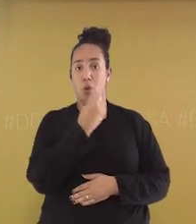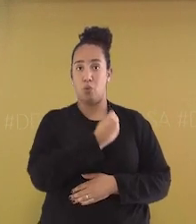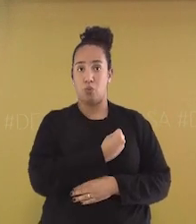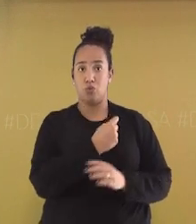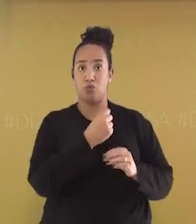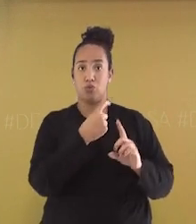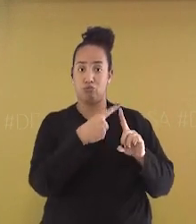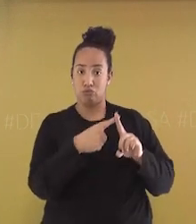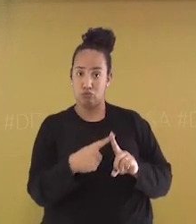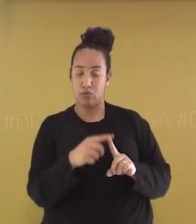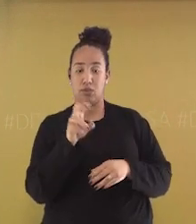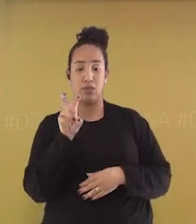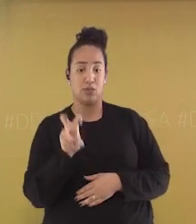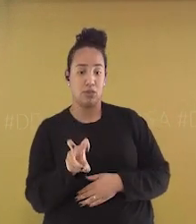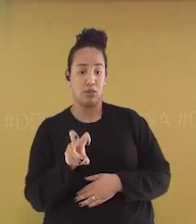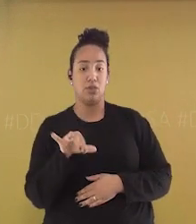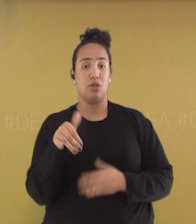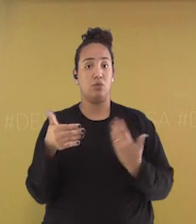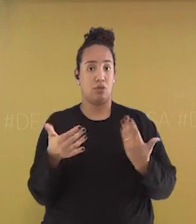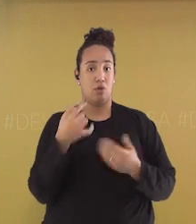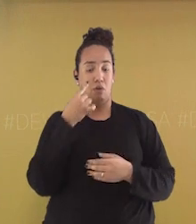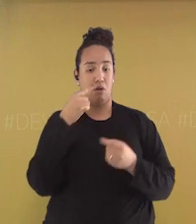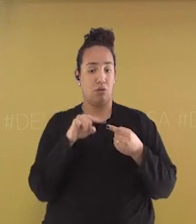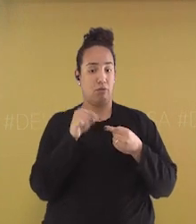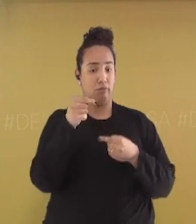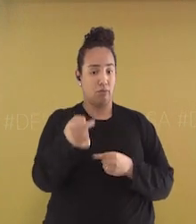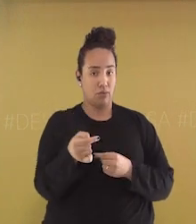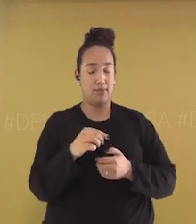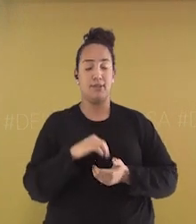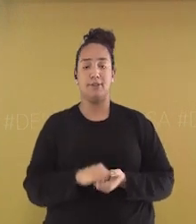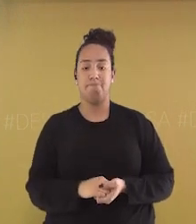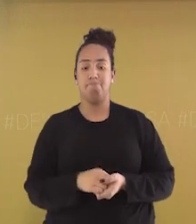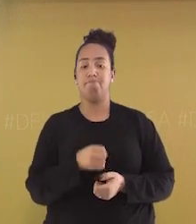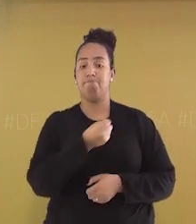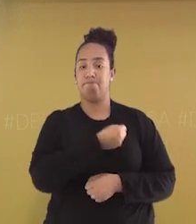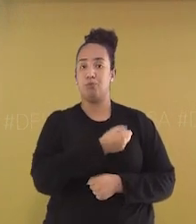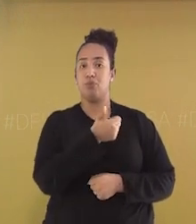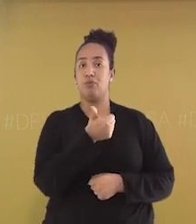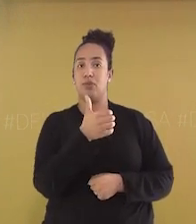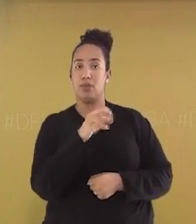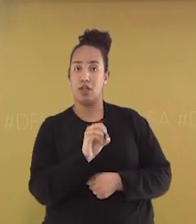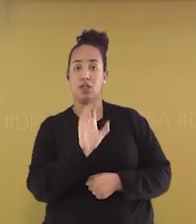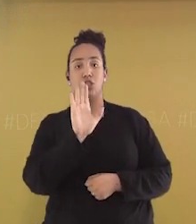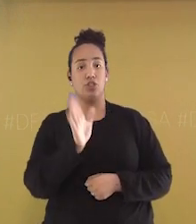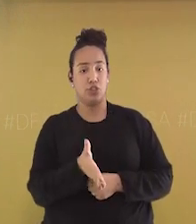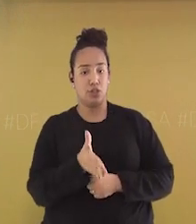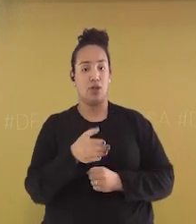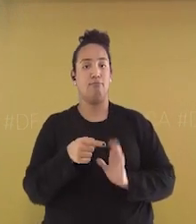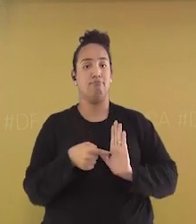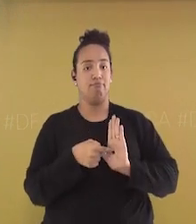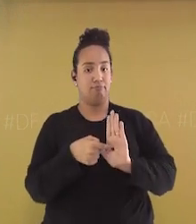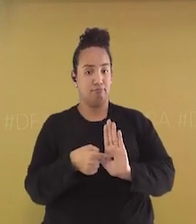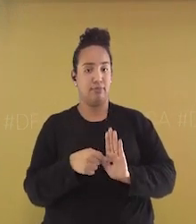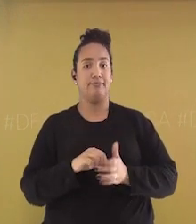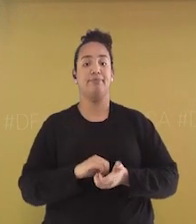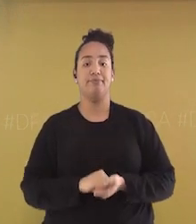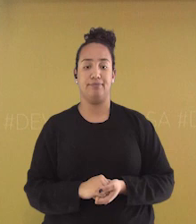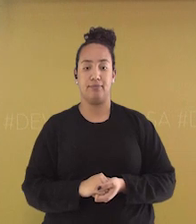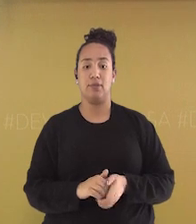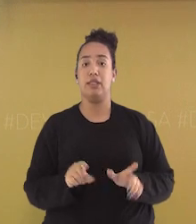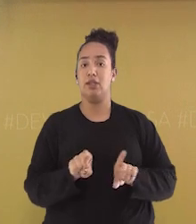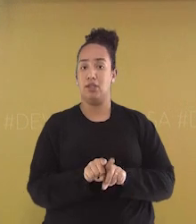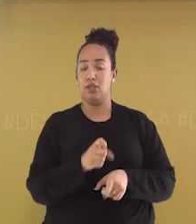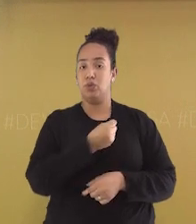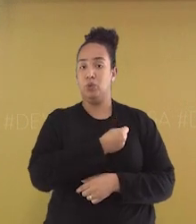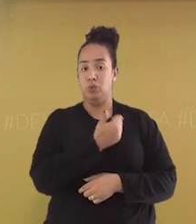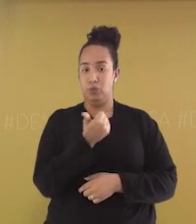o 10, que já está assinalado, o 15, que já está assinalado, e o